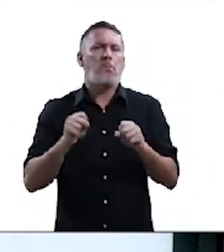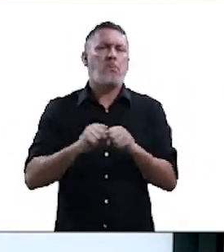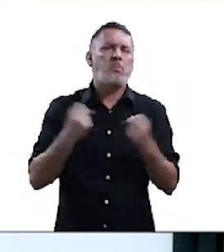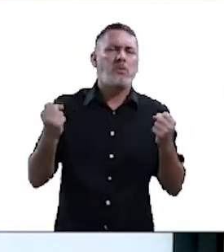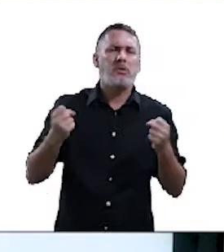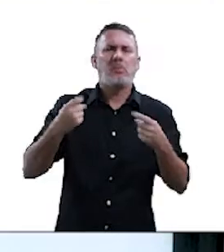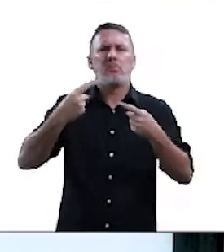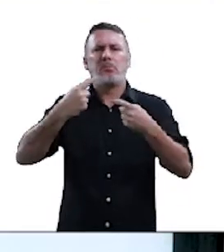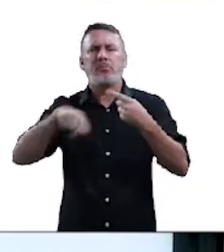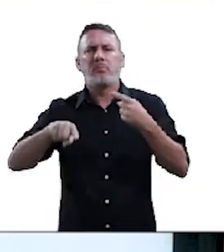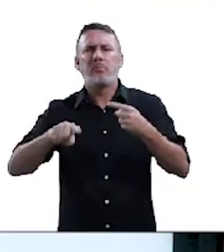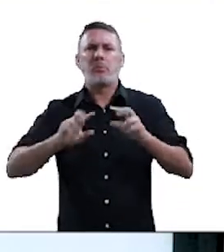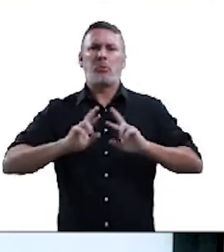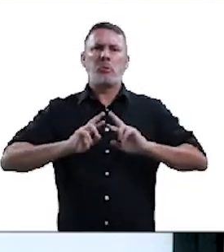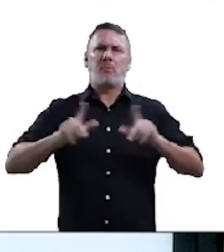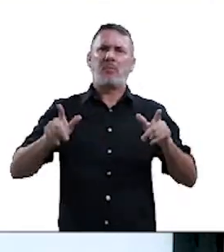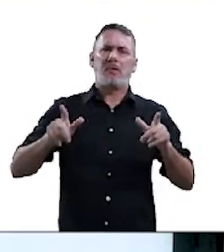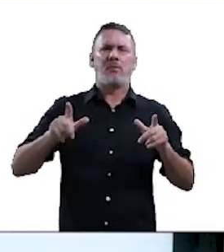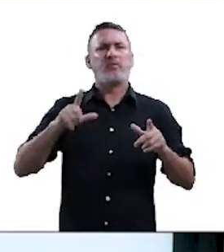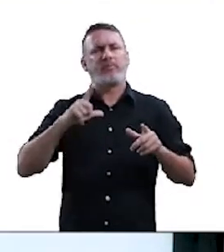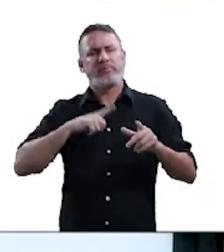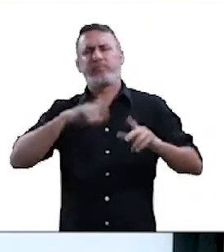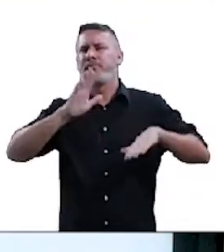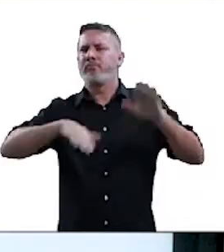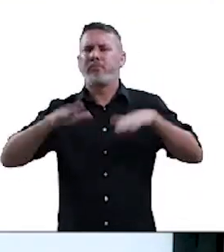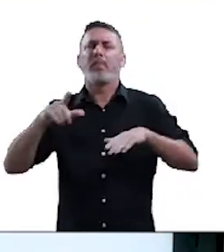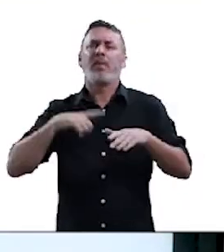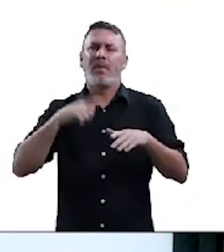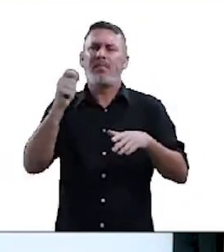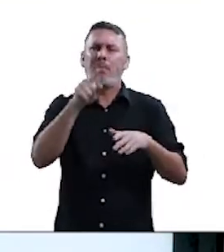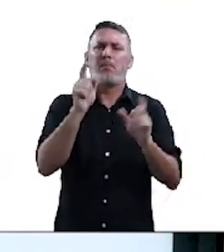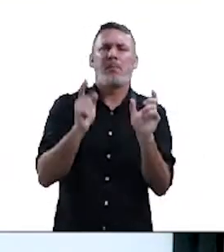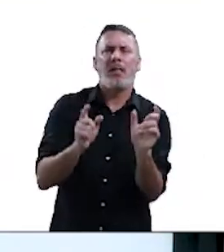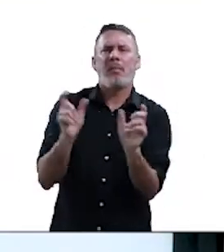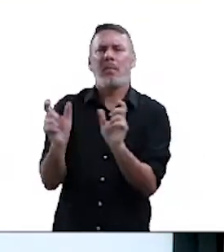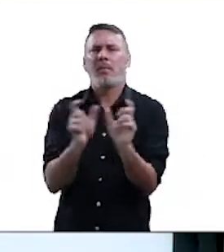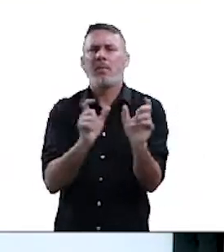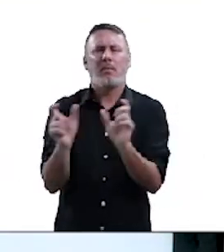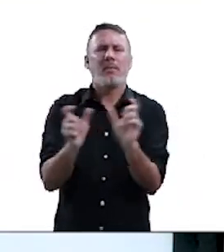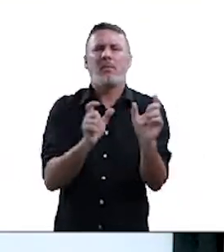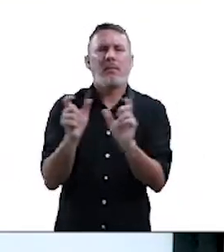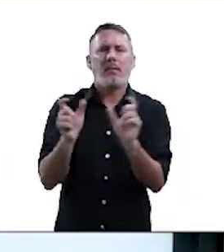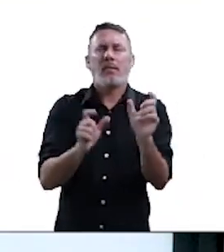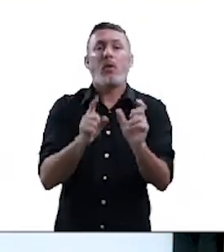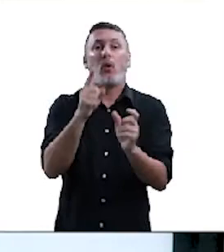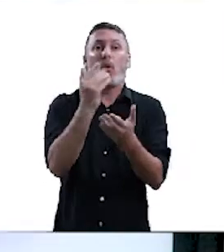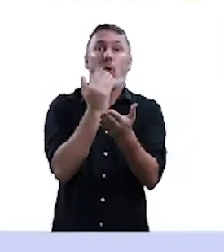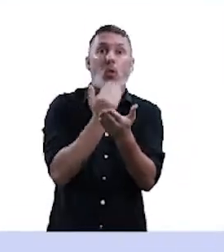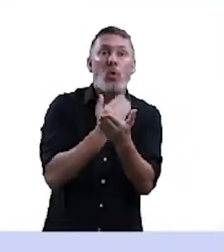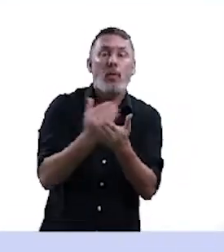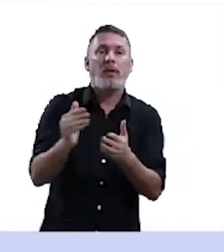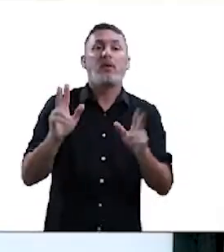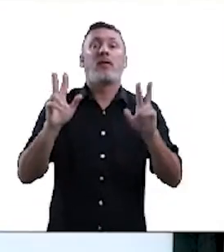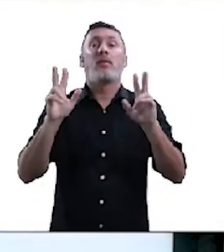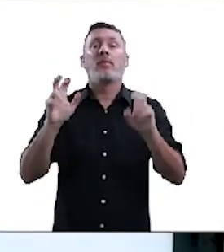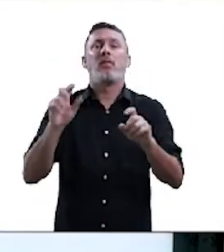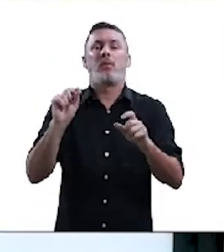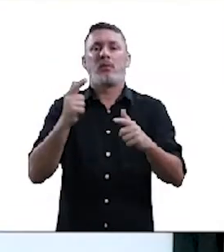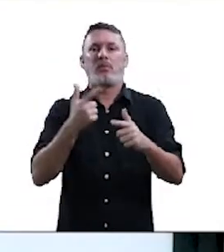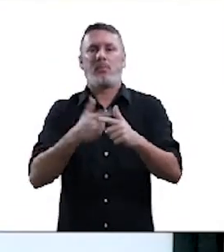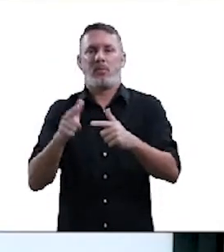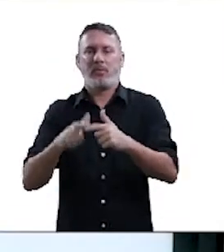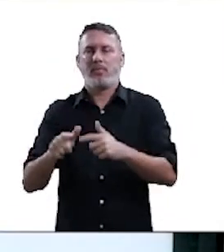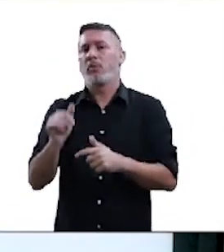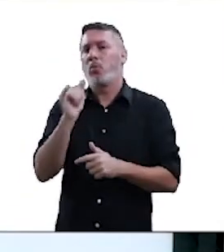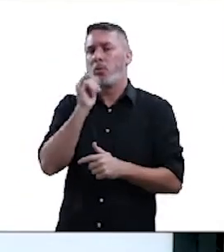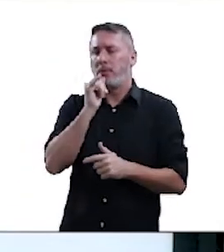incoerente, indiferente, ineficiente, negligente. São palavras que você pode utilizar para apresentar alguma problemática. Aconteceu um acidente